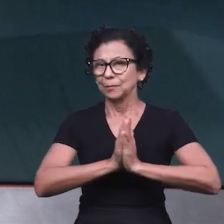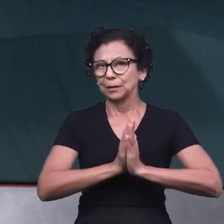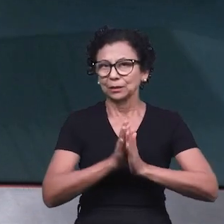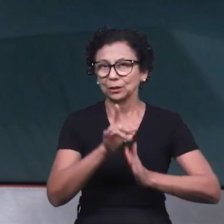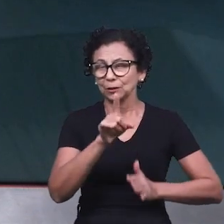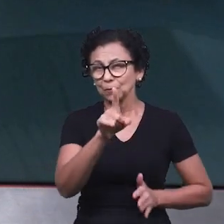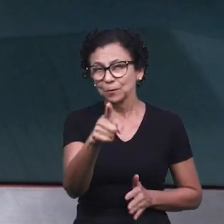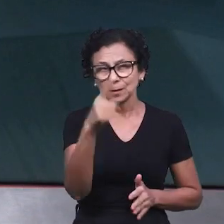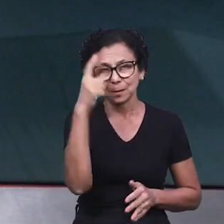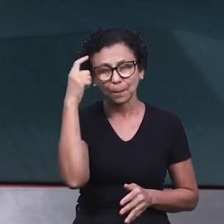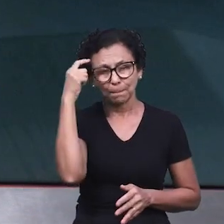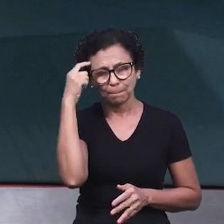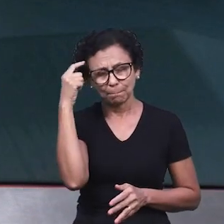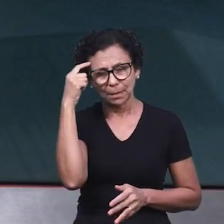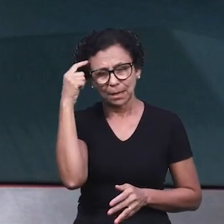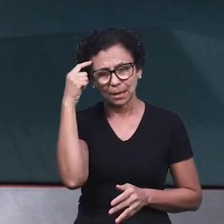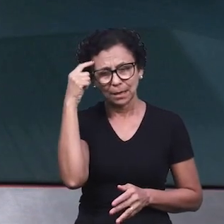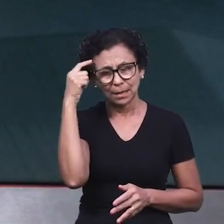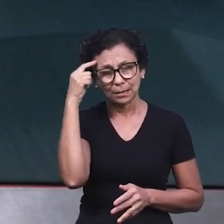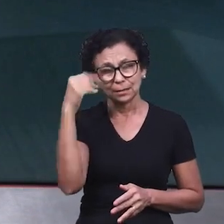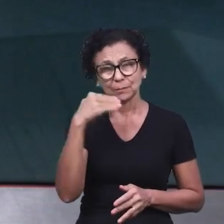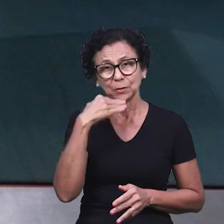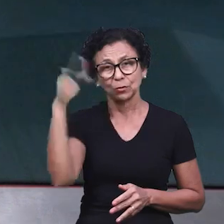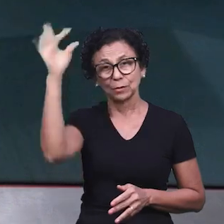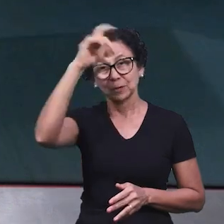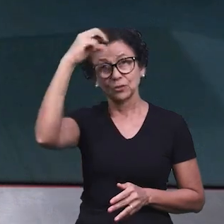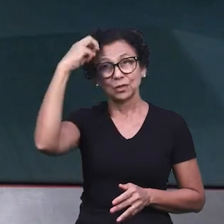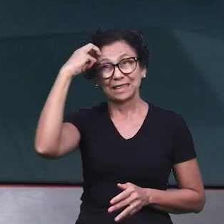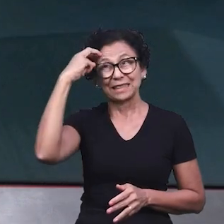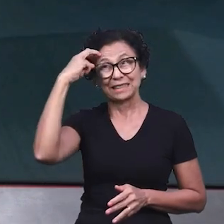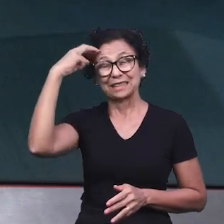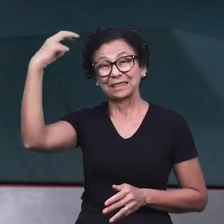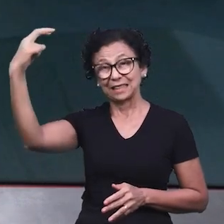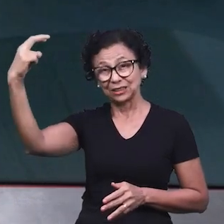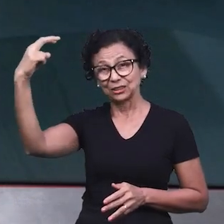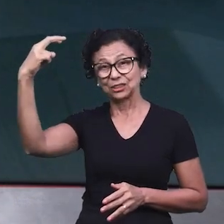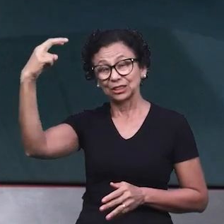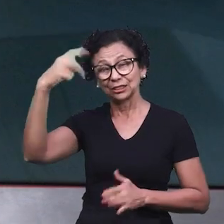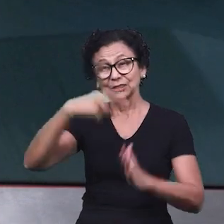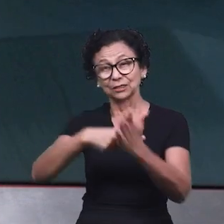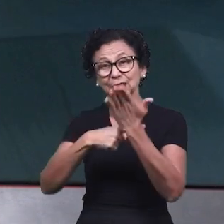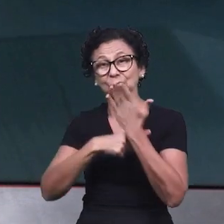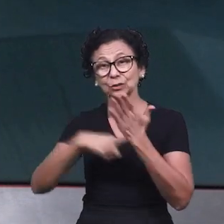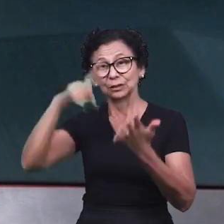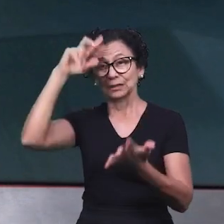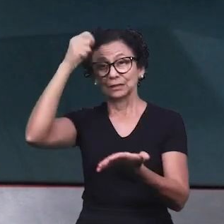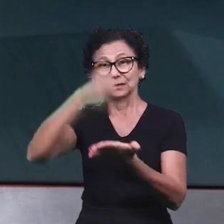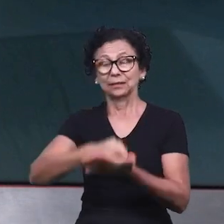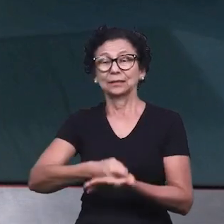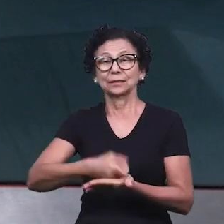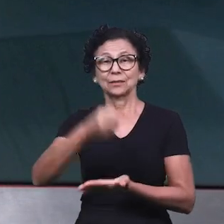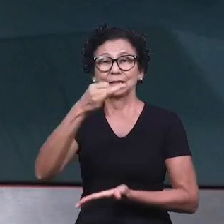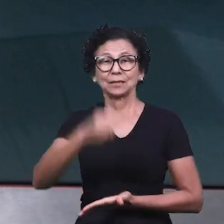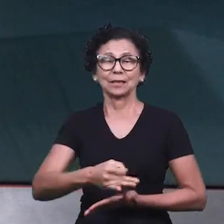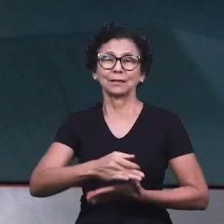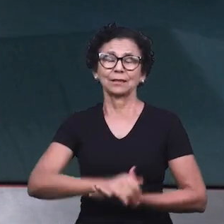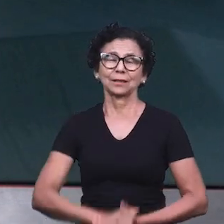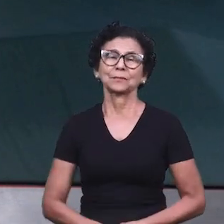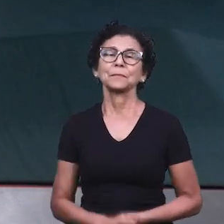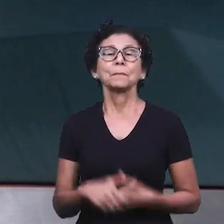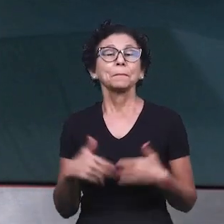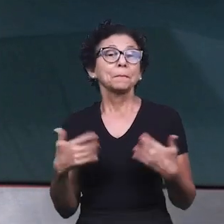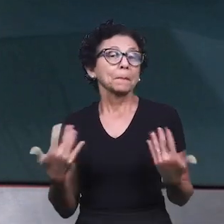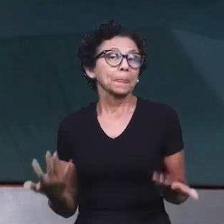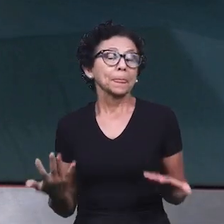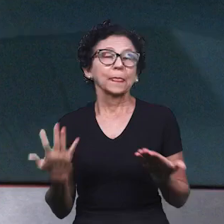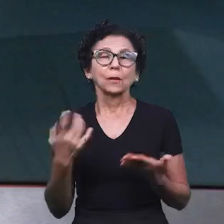que você tenha a sua inteligência iluminada pelo Espírito Santo para tomar a decisão correta.